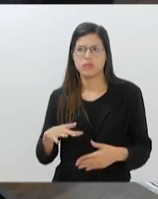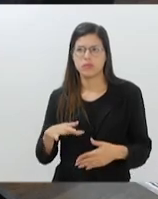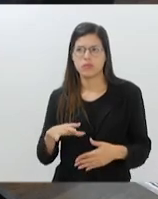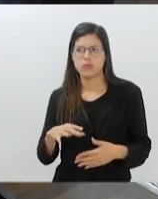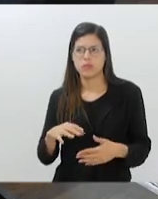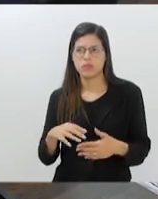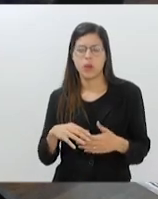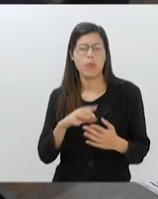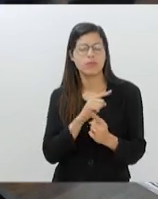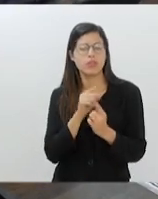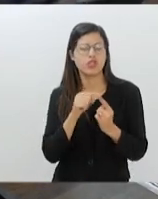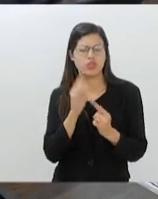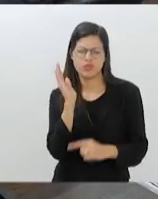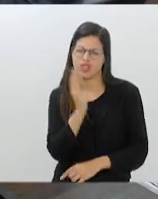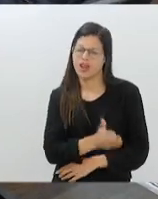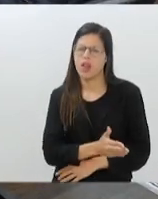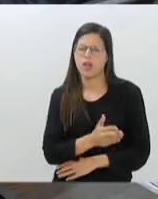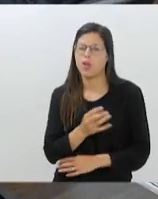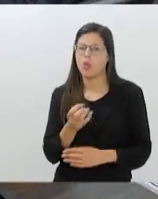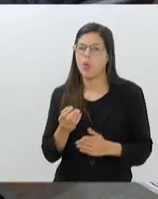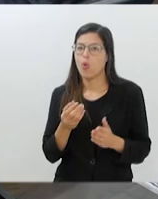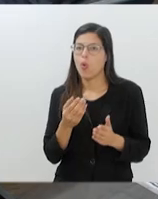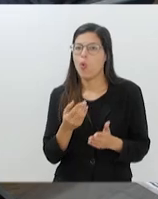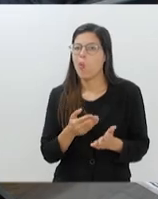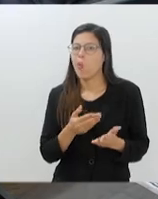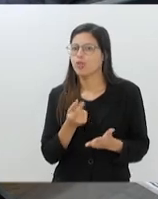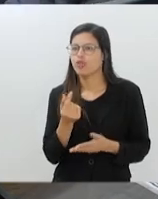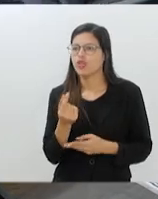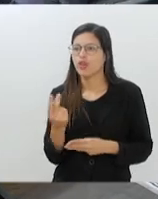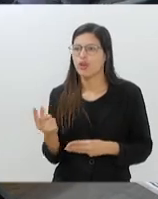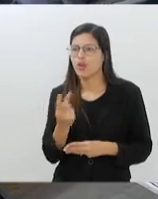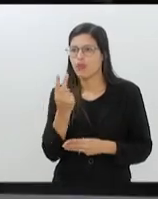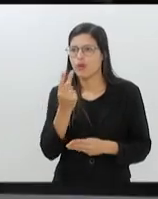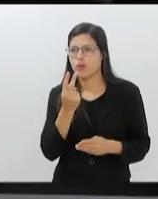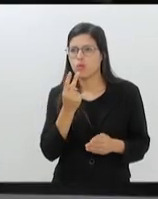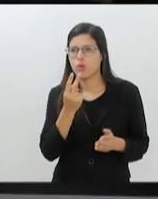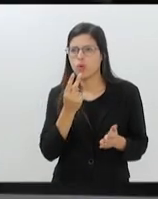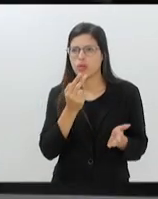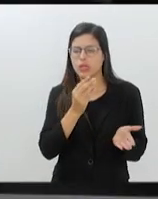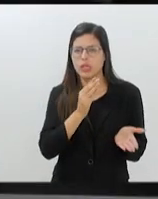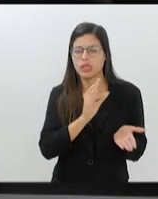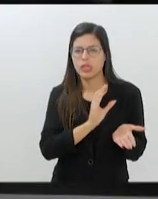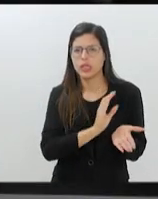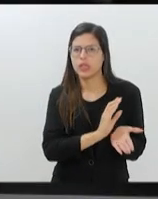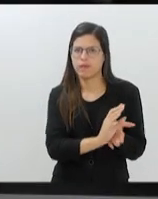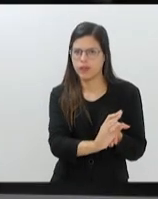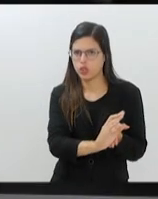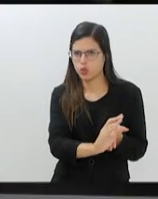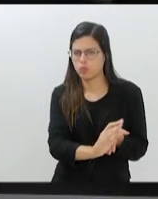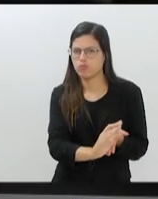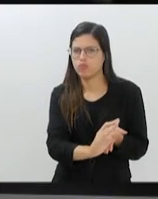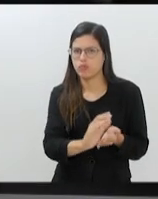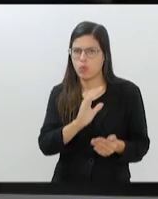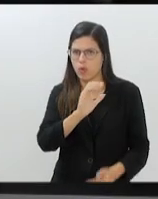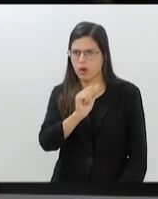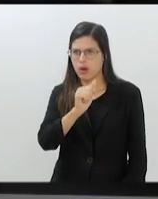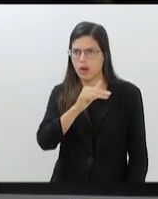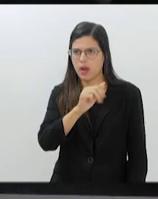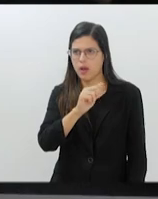Vamos ser objetivo Quanto a senhora eh investiu no camarote tem o valor aqui R milhões isso R